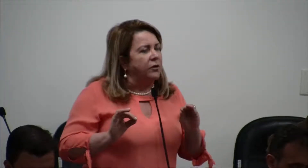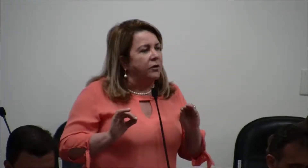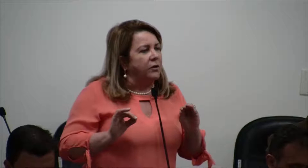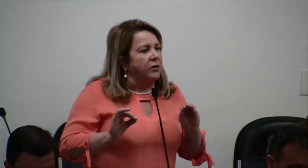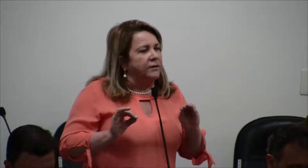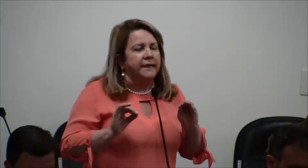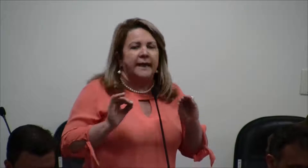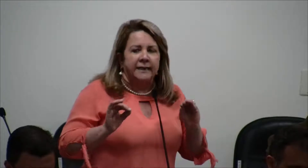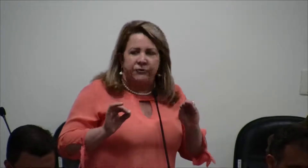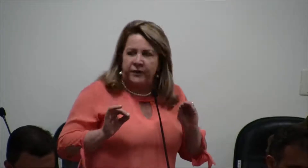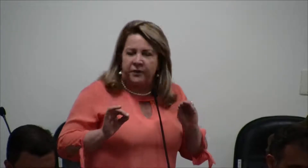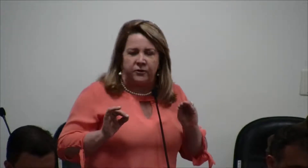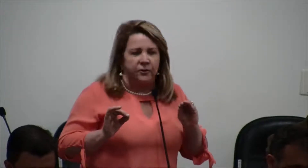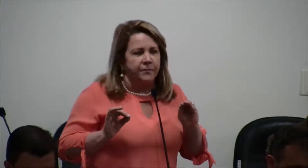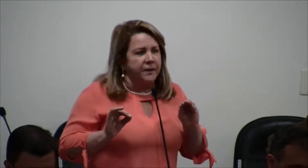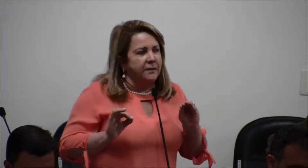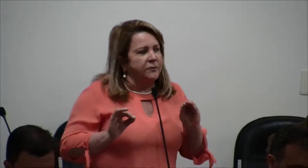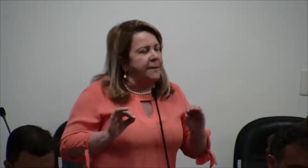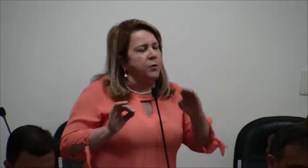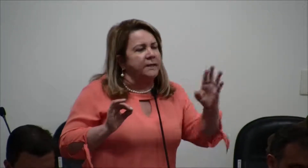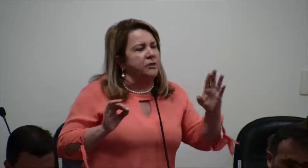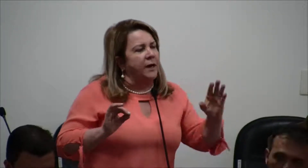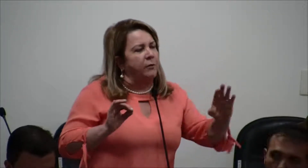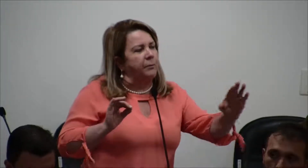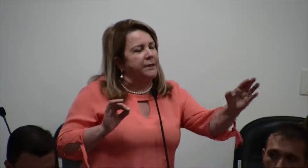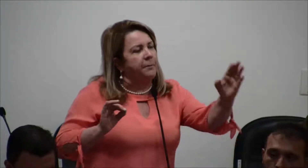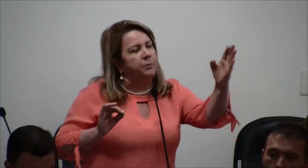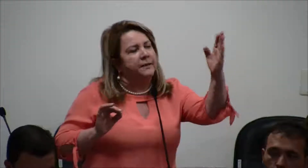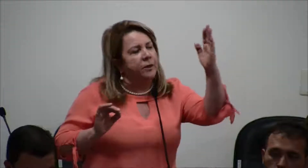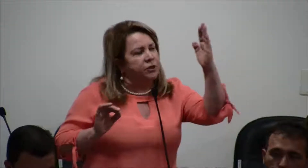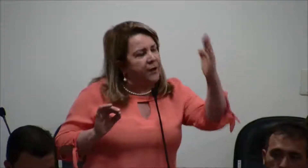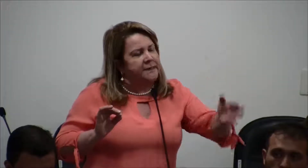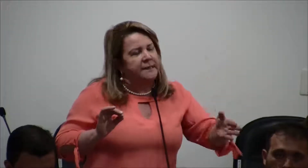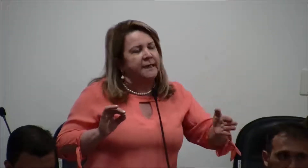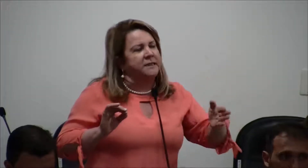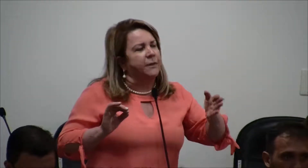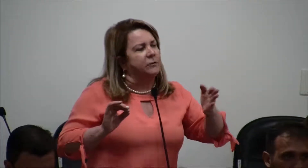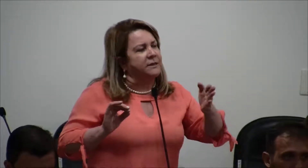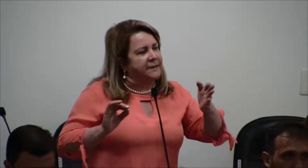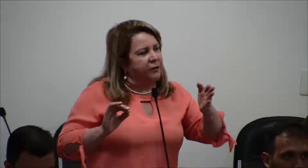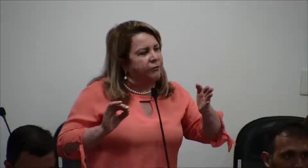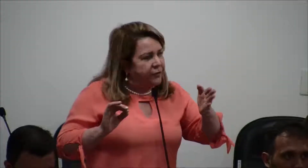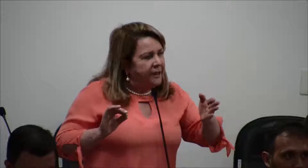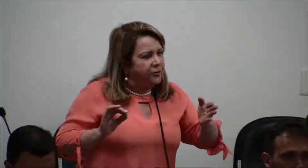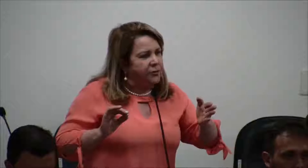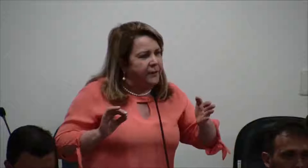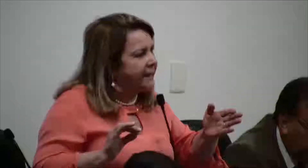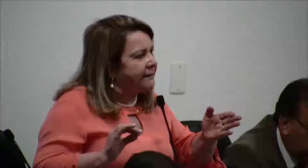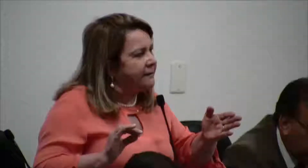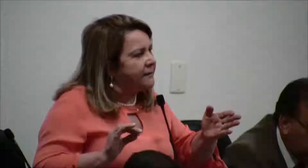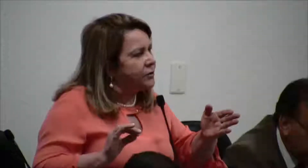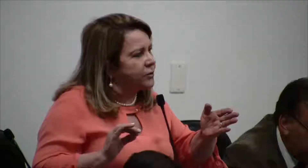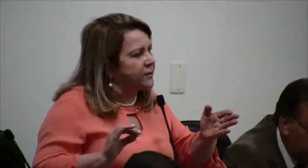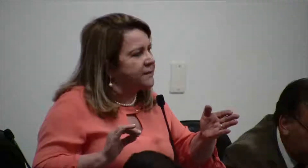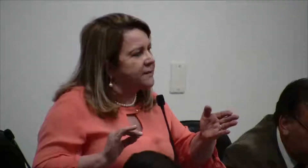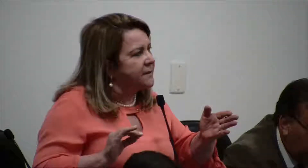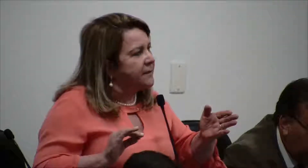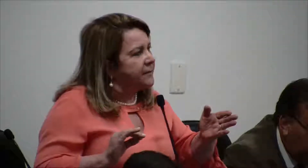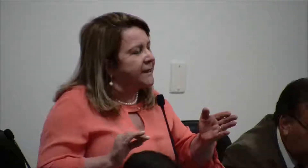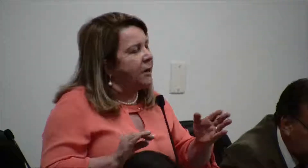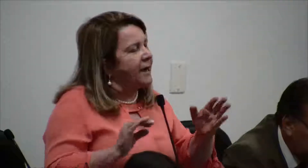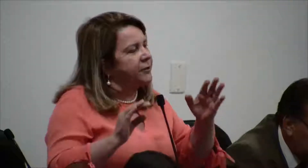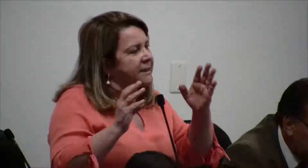o que é ter filho? Tem muitas... O poder público tem hoje vacinas para não se ter um filho, não é,